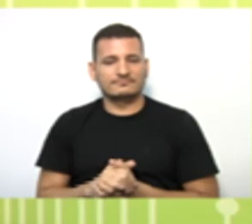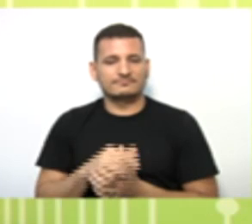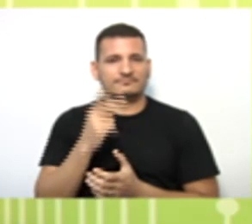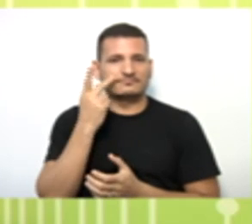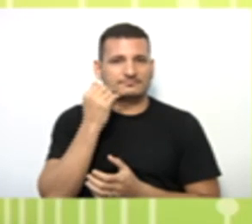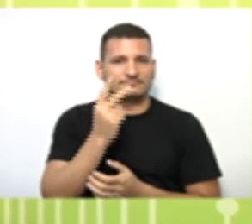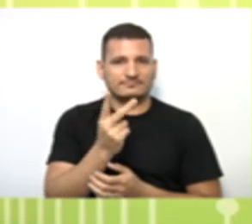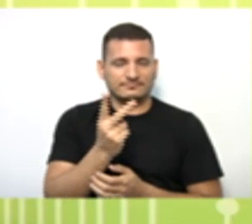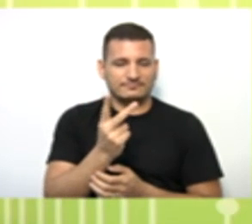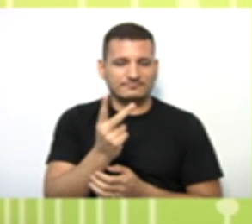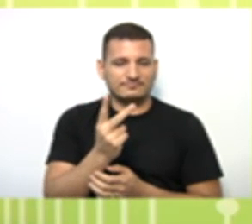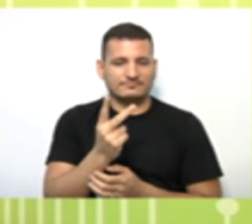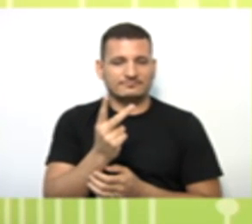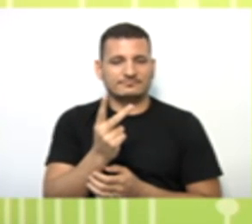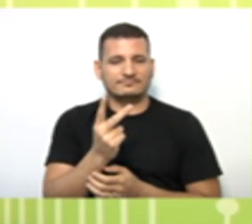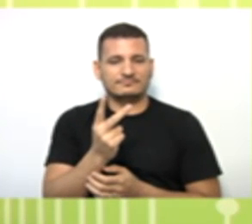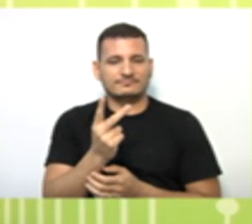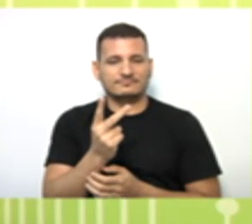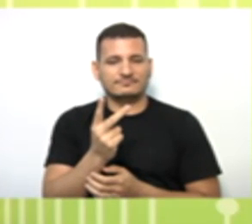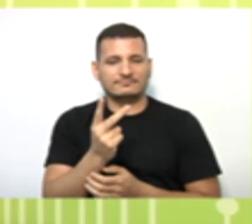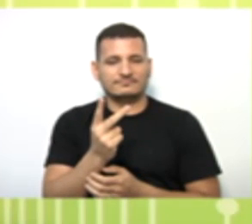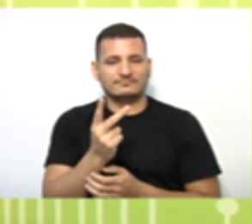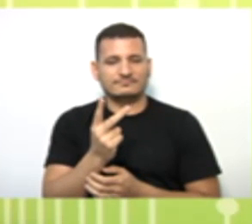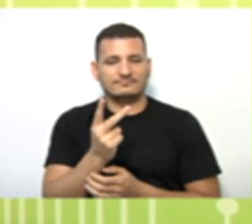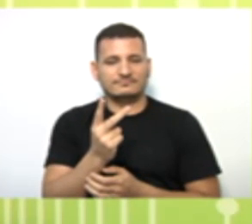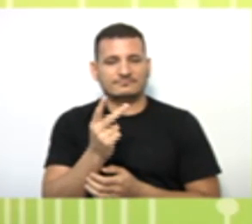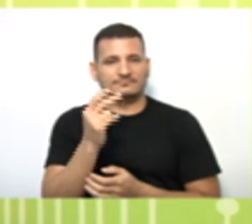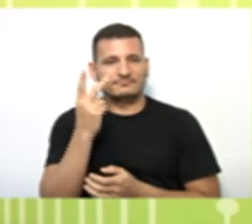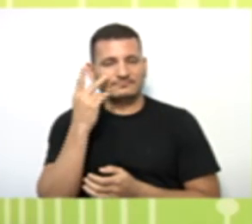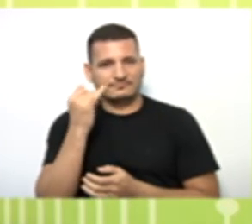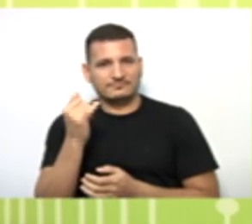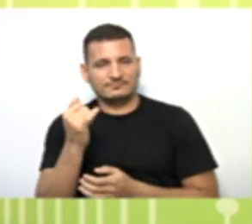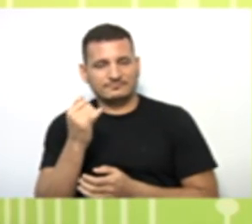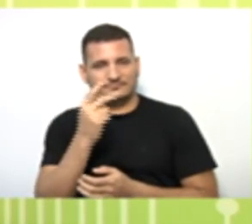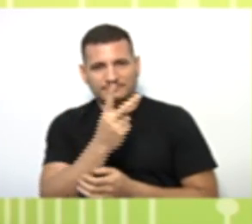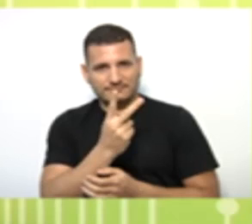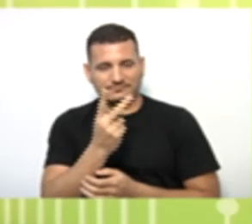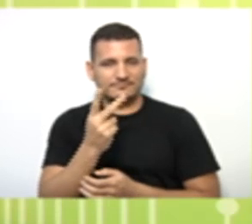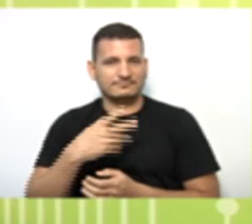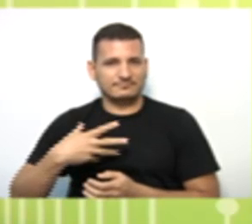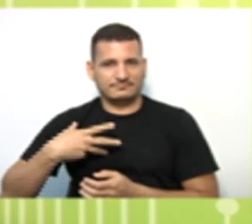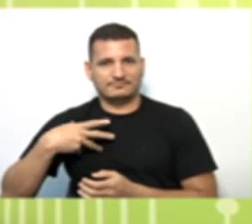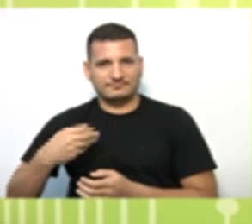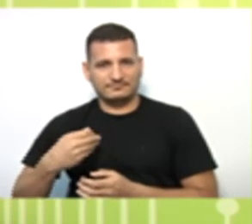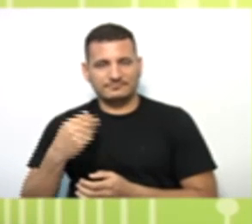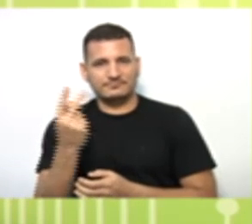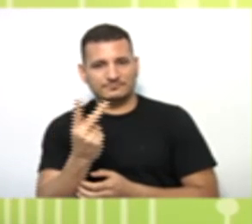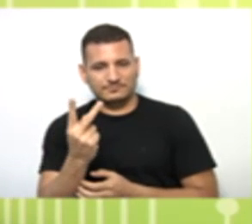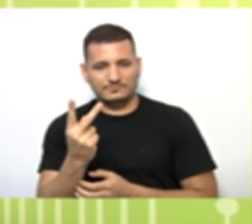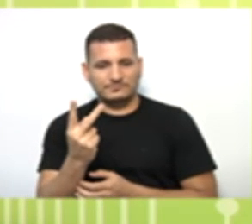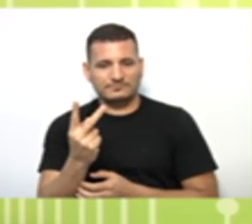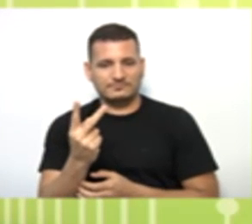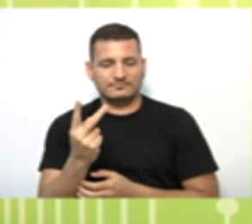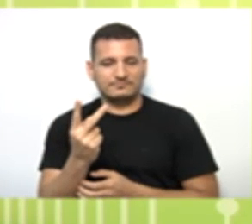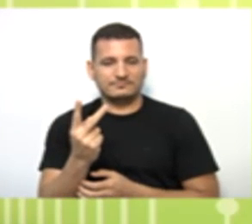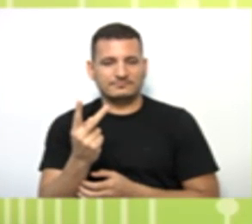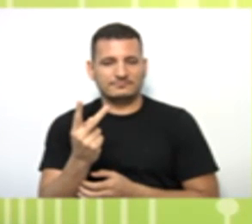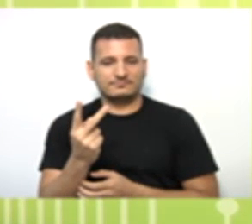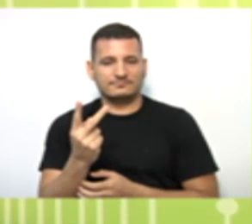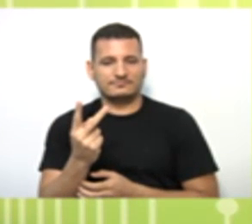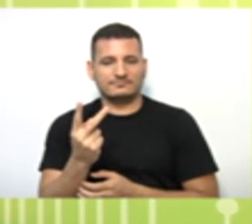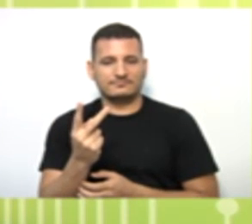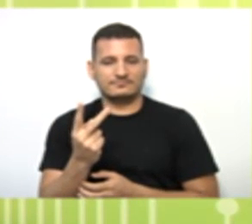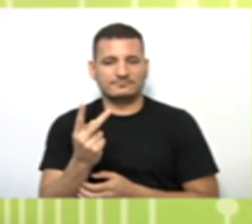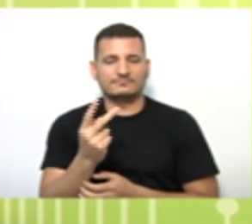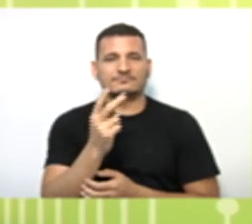2 pais e um filho. Não, 2 pais e 2 filhos. É isso. 2 pais e 2 filhos. Vou colocar